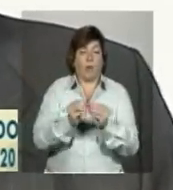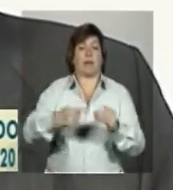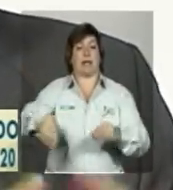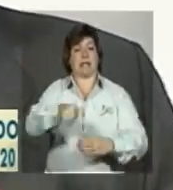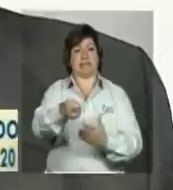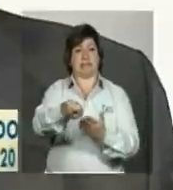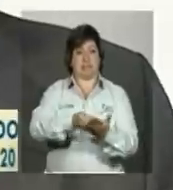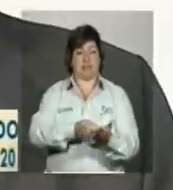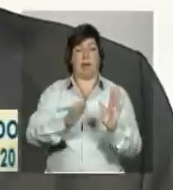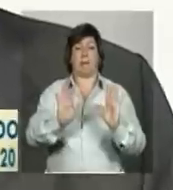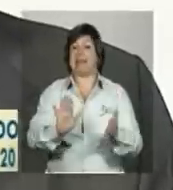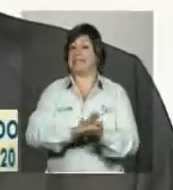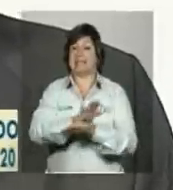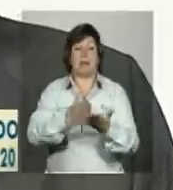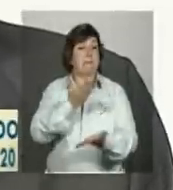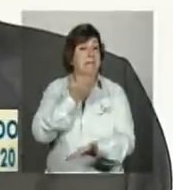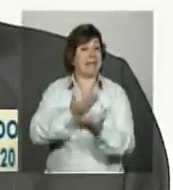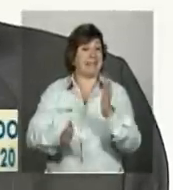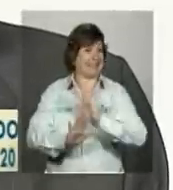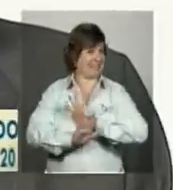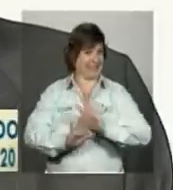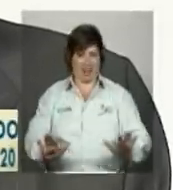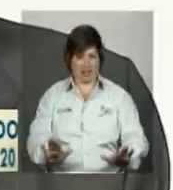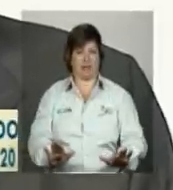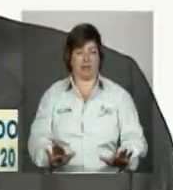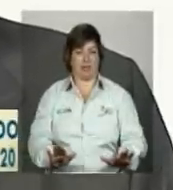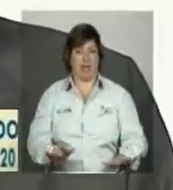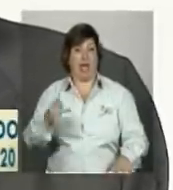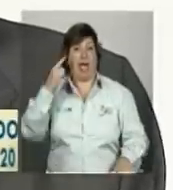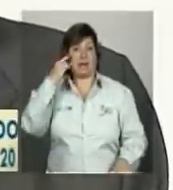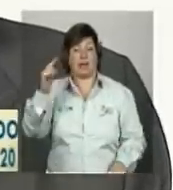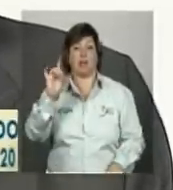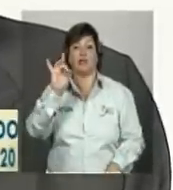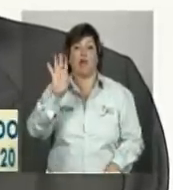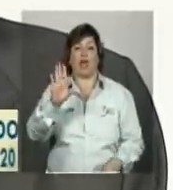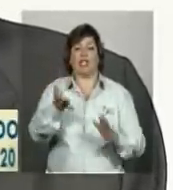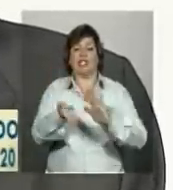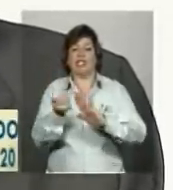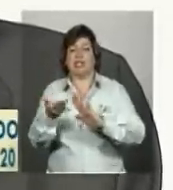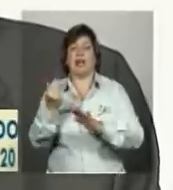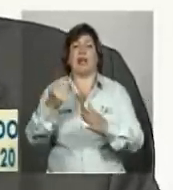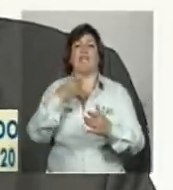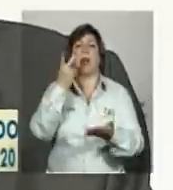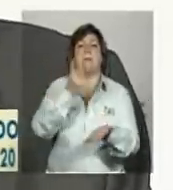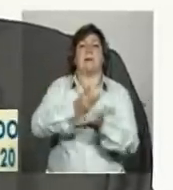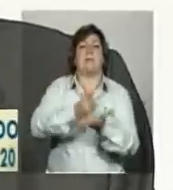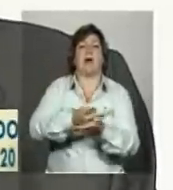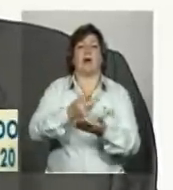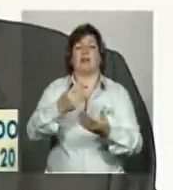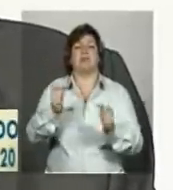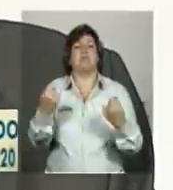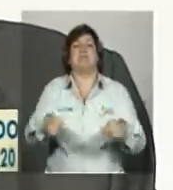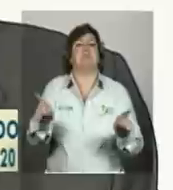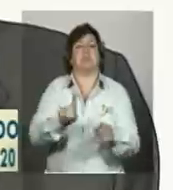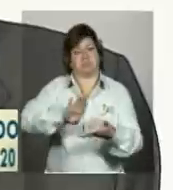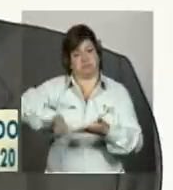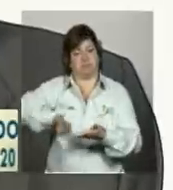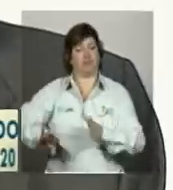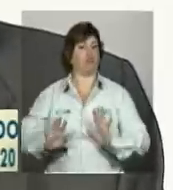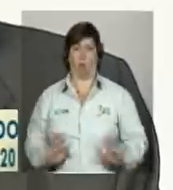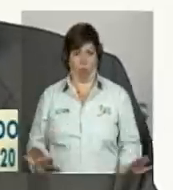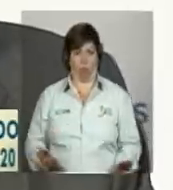texto, mas sem perder absolutamente nada. A ideia foi apenas eliminar duplicações desnecessárias.